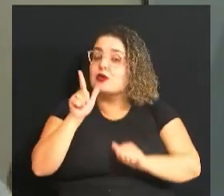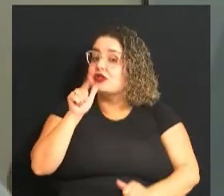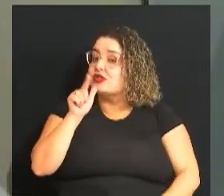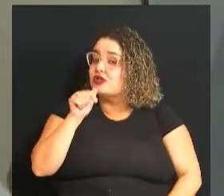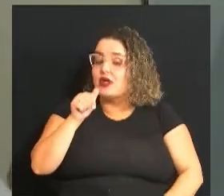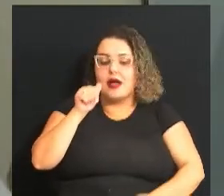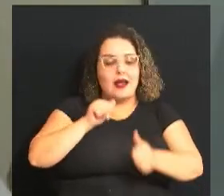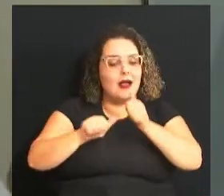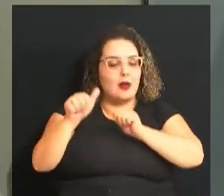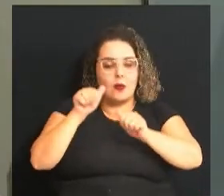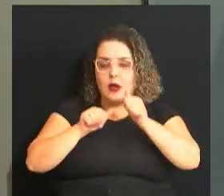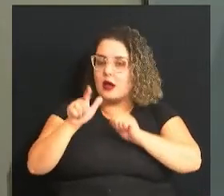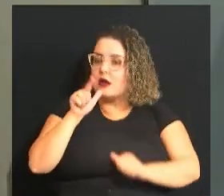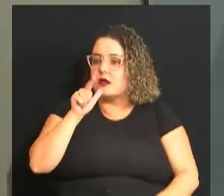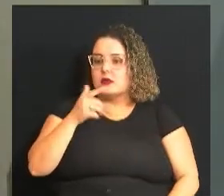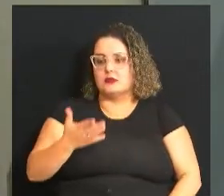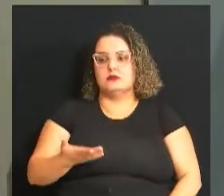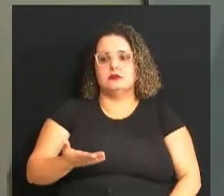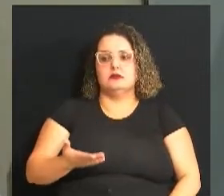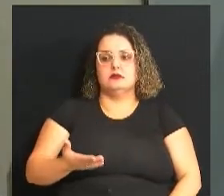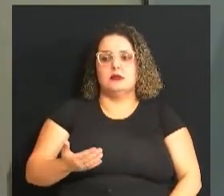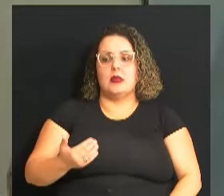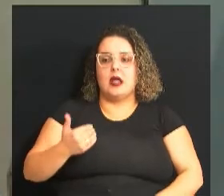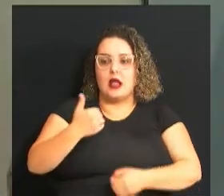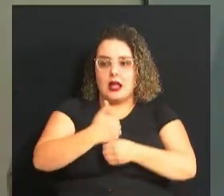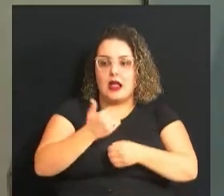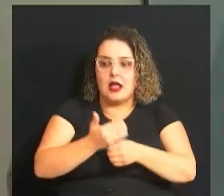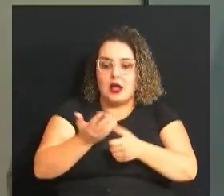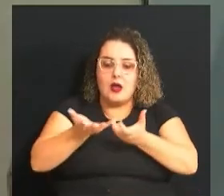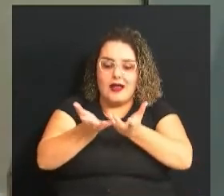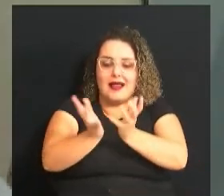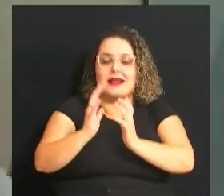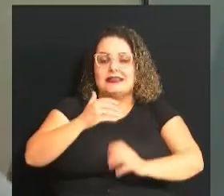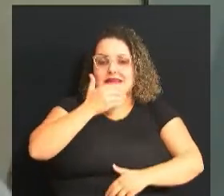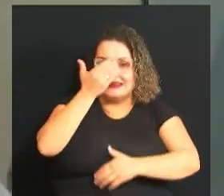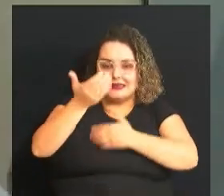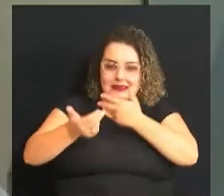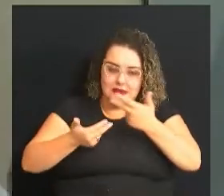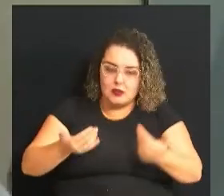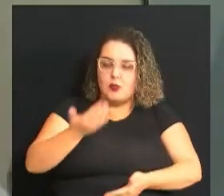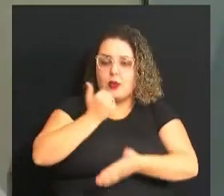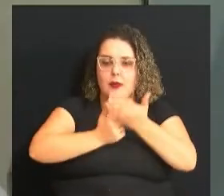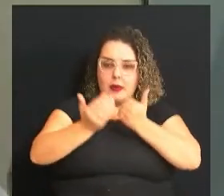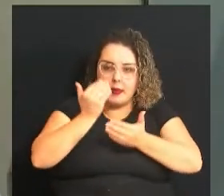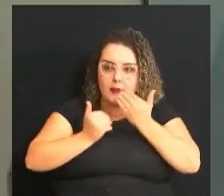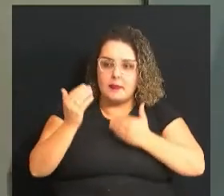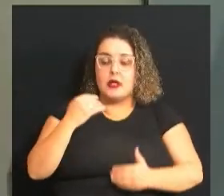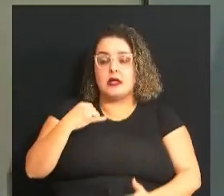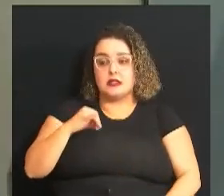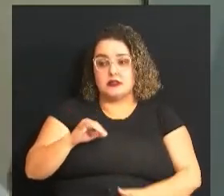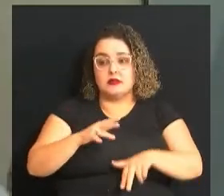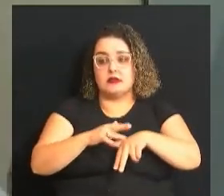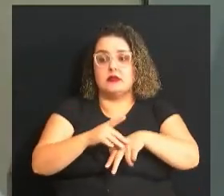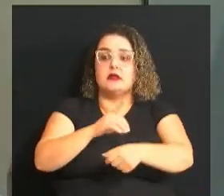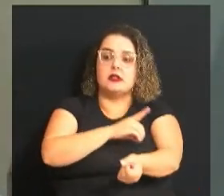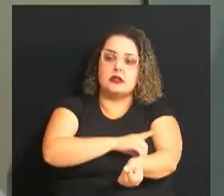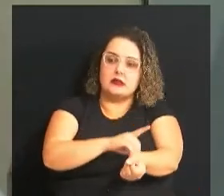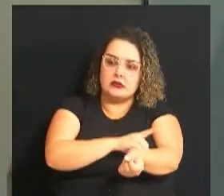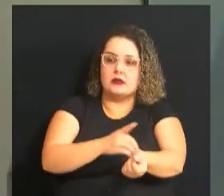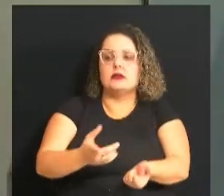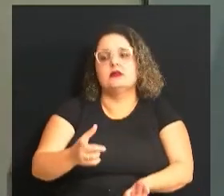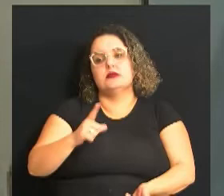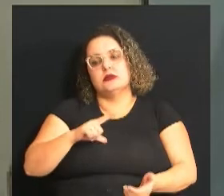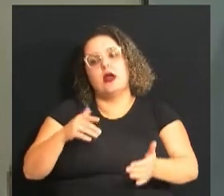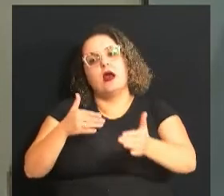e muita ingesta de legumes, salada e fruta. Se o paciente for diabético, aí tem um limite